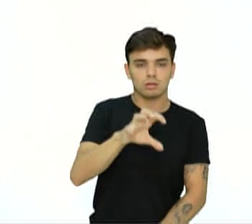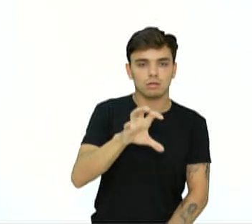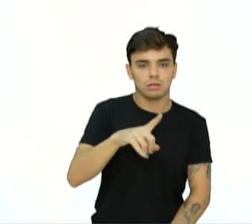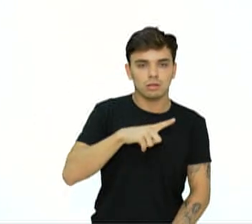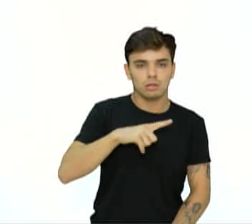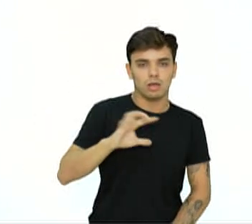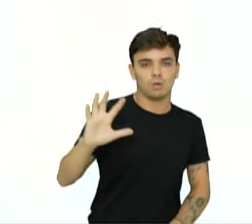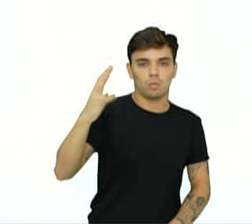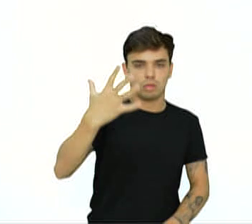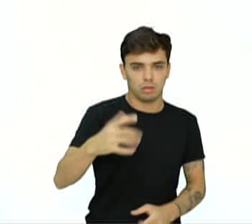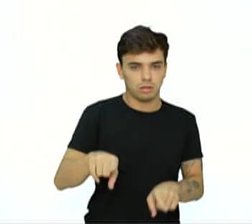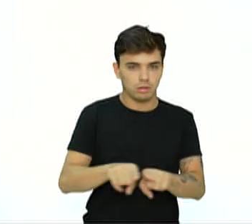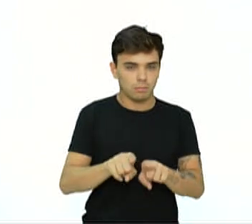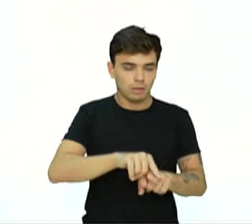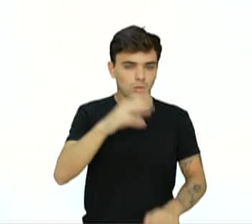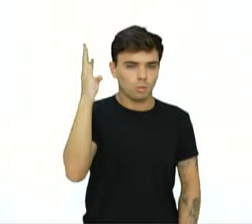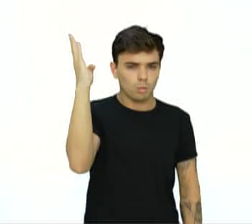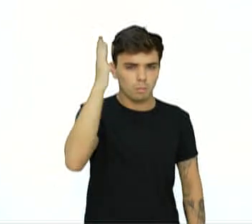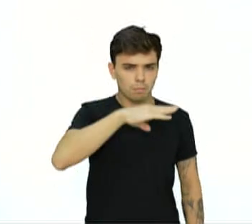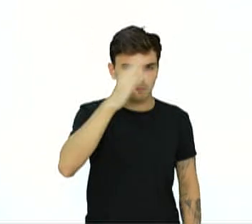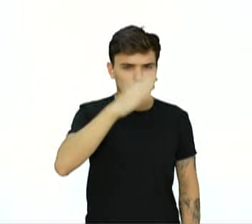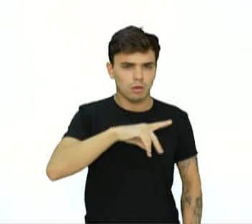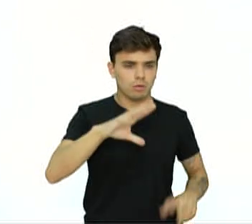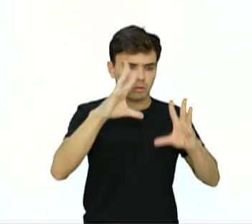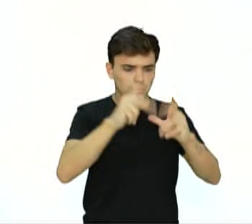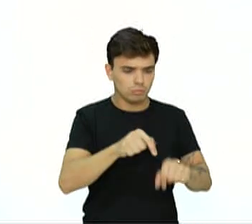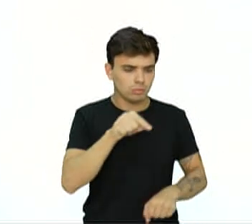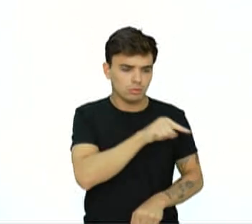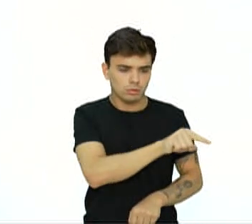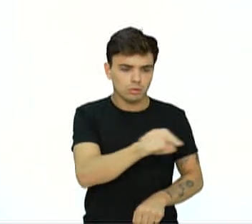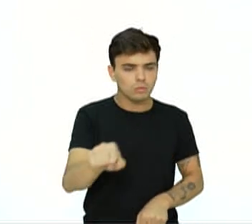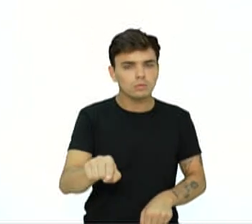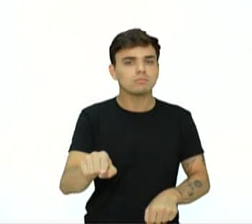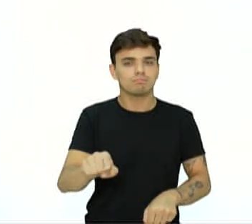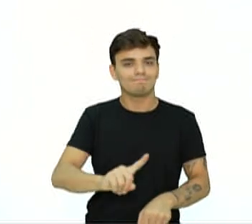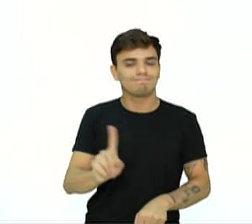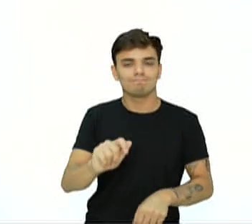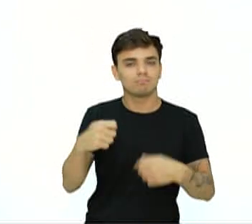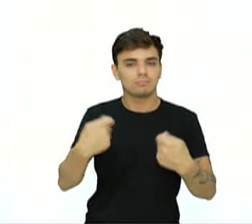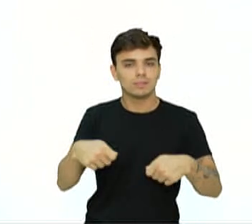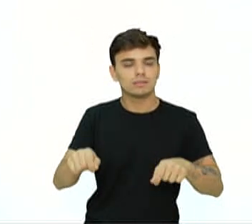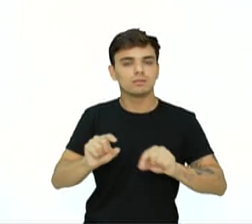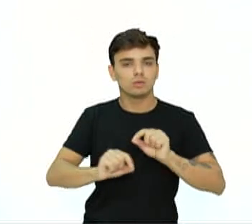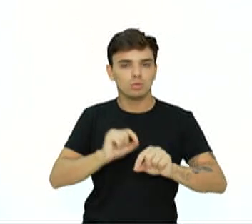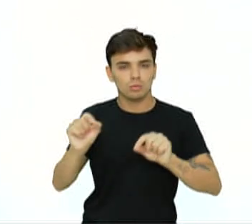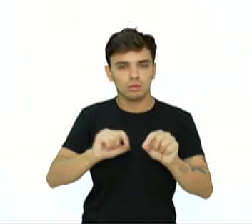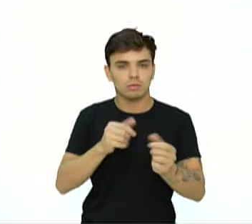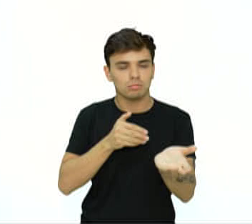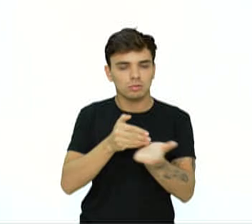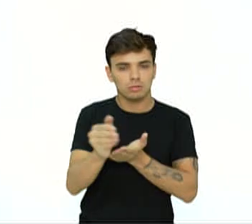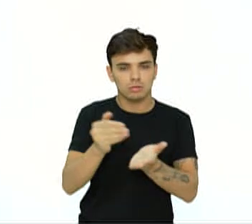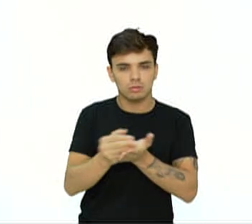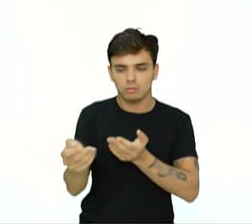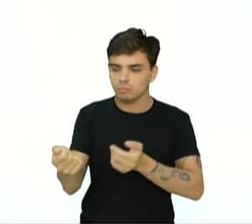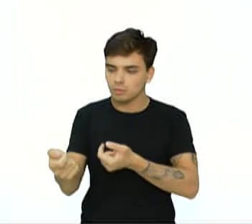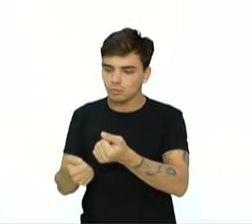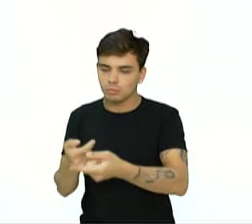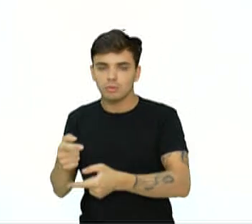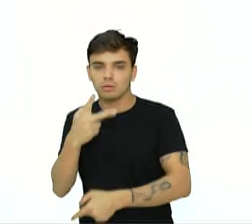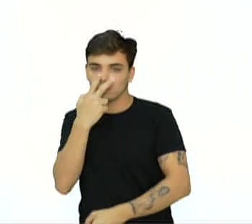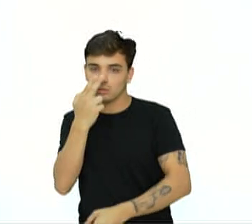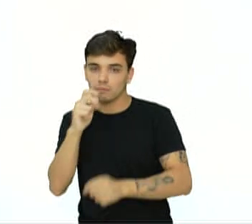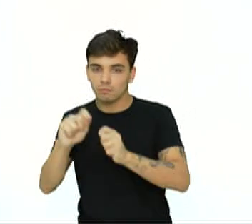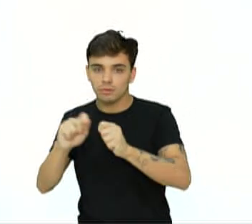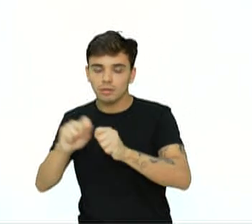que acontece, o mal que se abate sobre todos, não se deve completamente à iniciativa dos poucos que